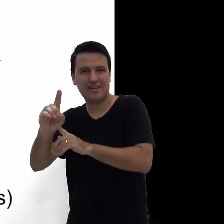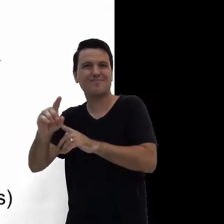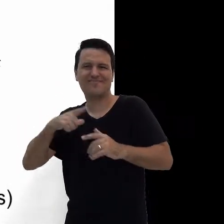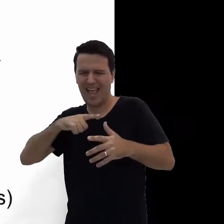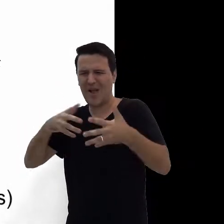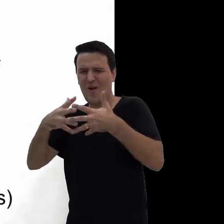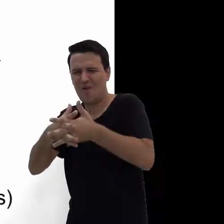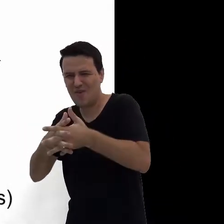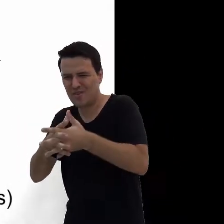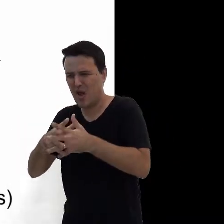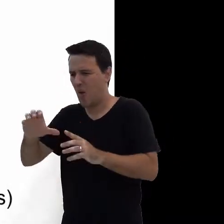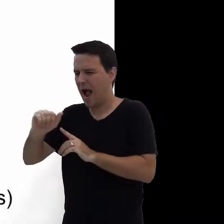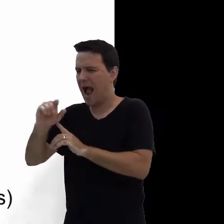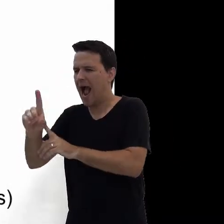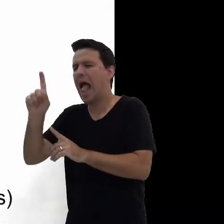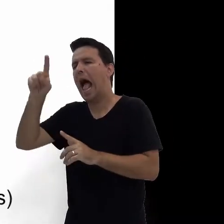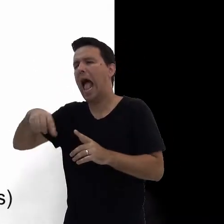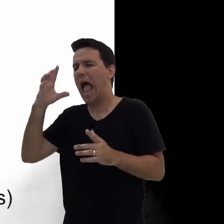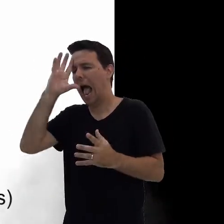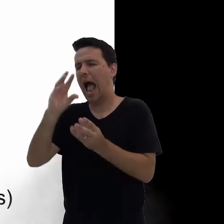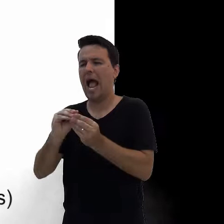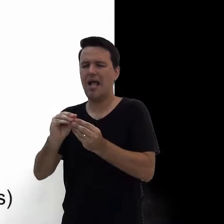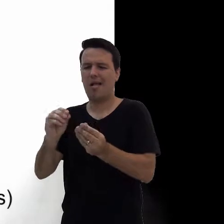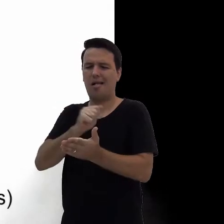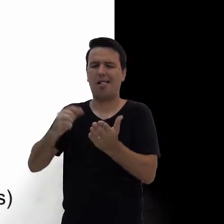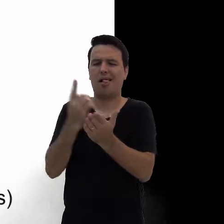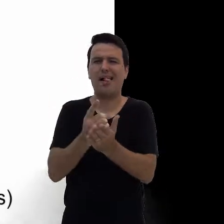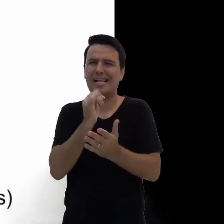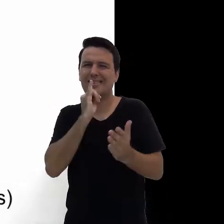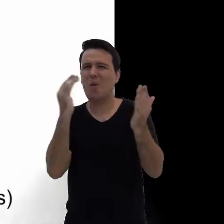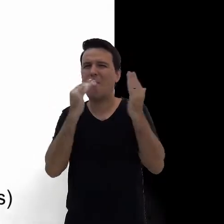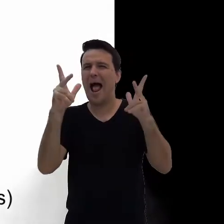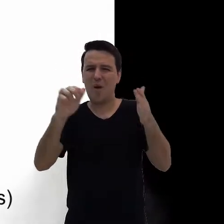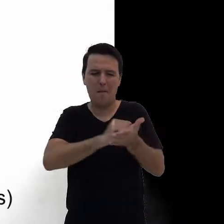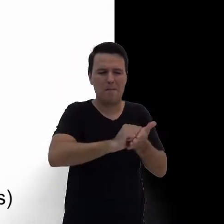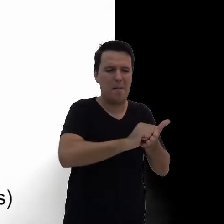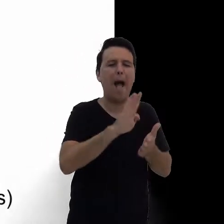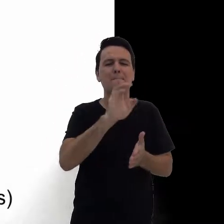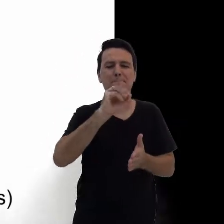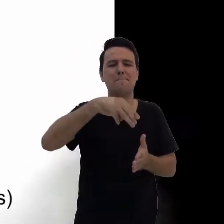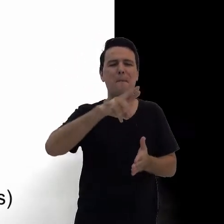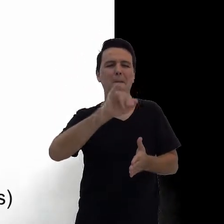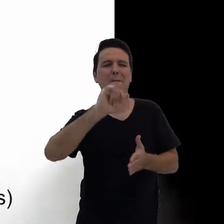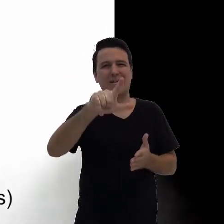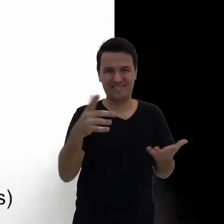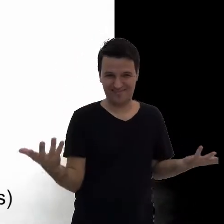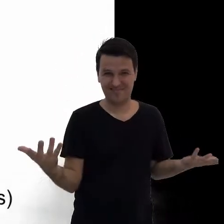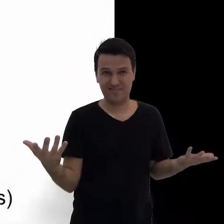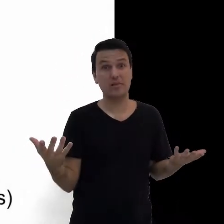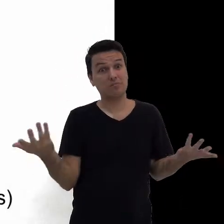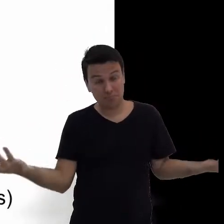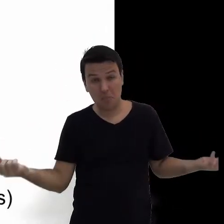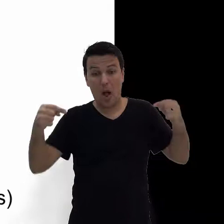também haver essa confusão que eu expliquei antes em relação à palha de aço e à lâmina de barbear, tá? Então, pessoal, o nosso curso